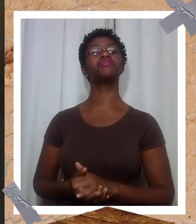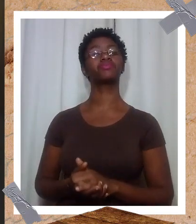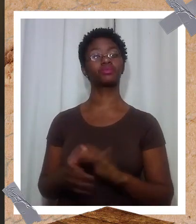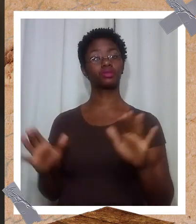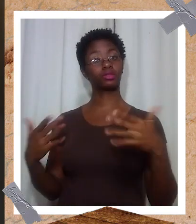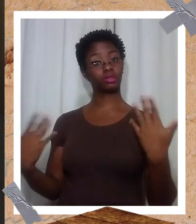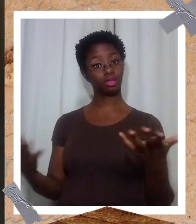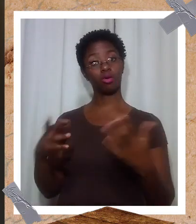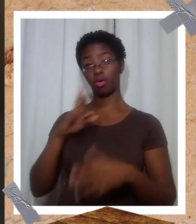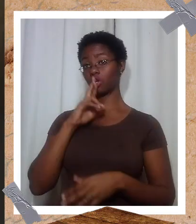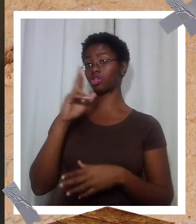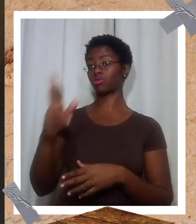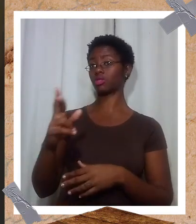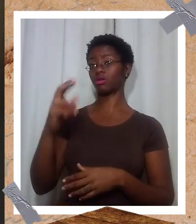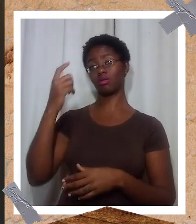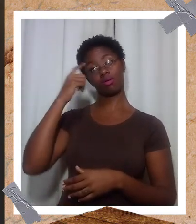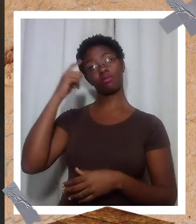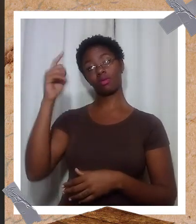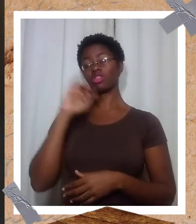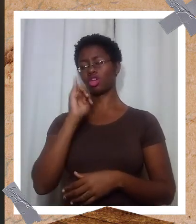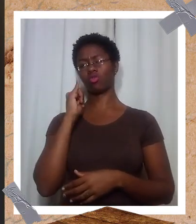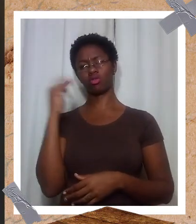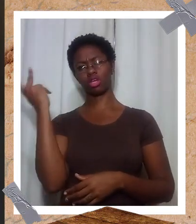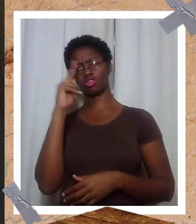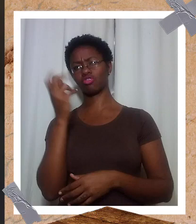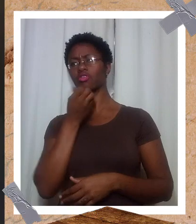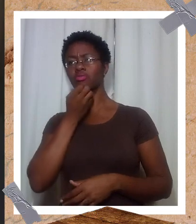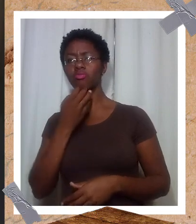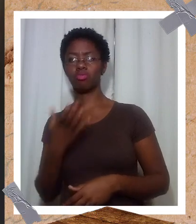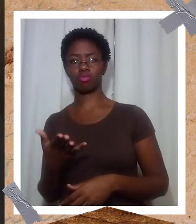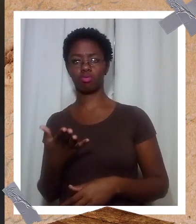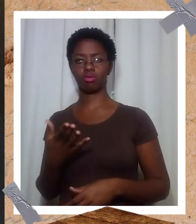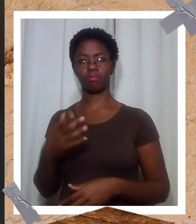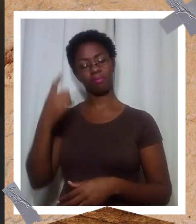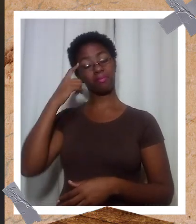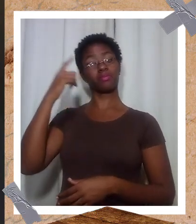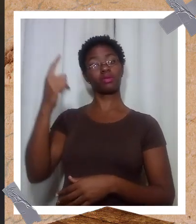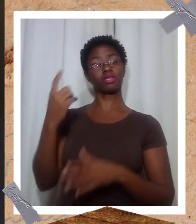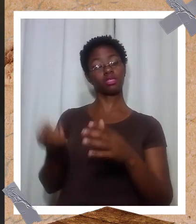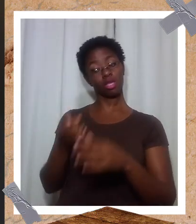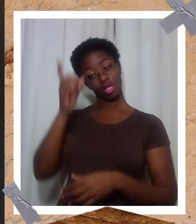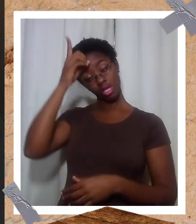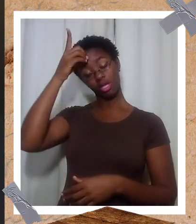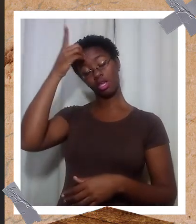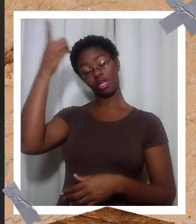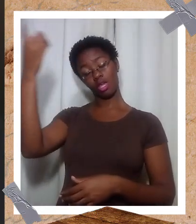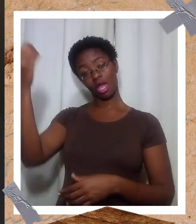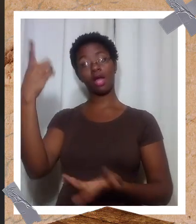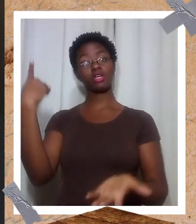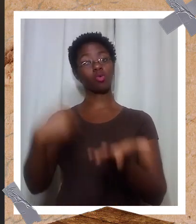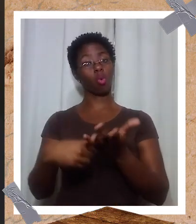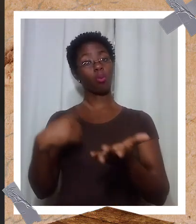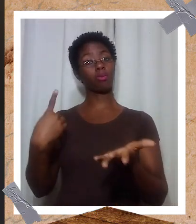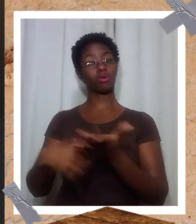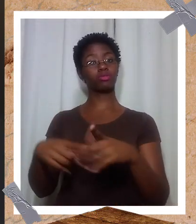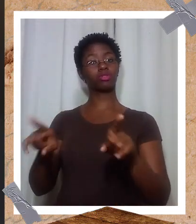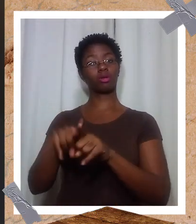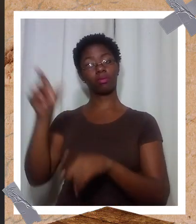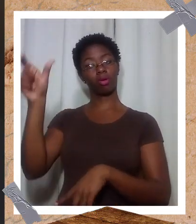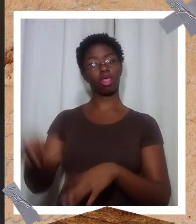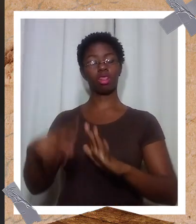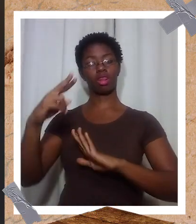para nossa amiga, assim, pense em contar uma boa história, pense em criar uma boa história, pense em ter compromisso, assim, com o